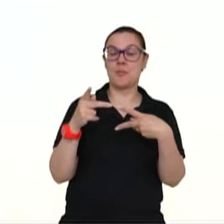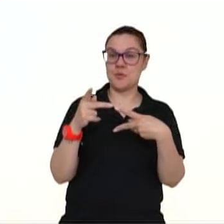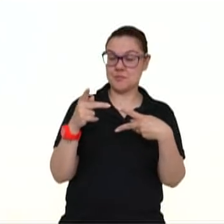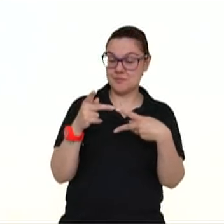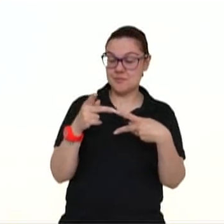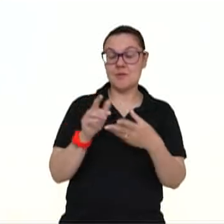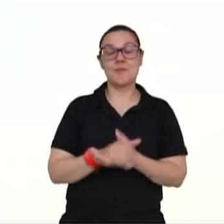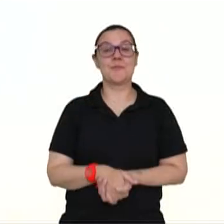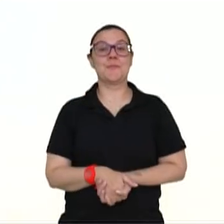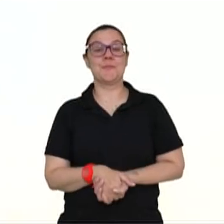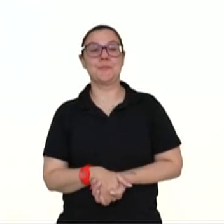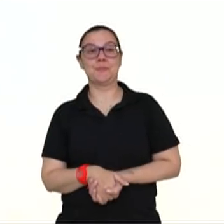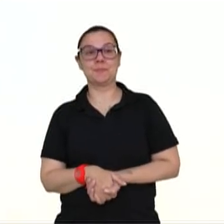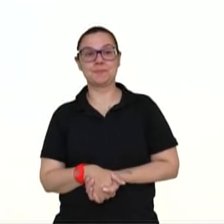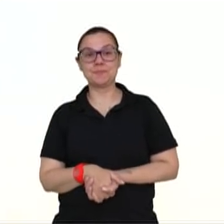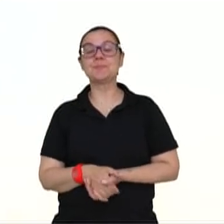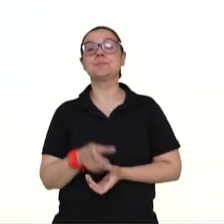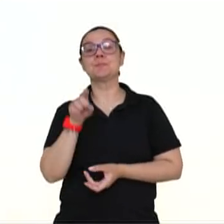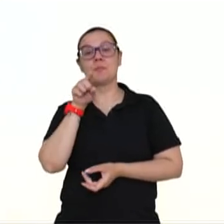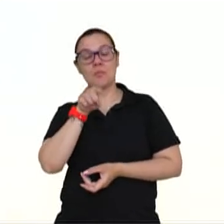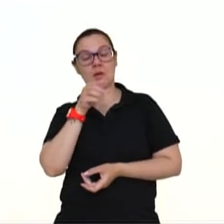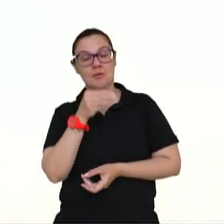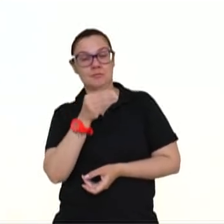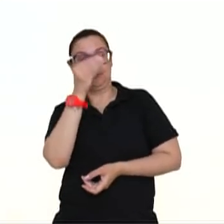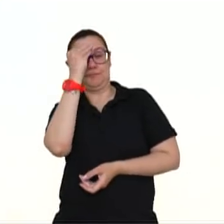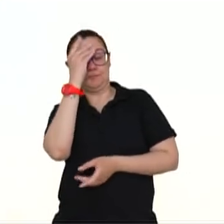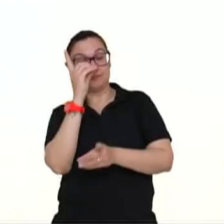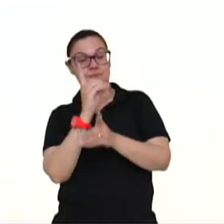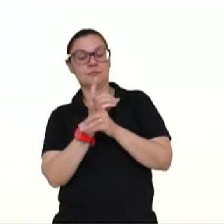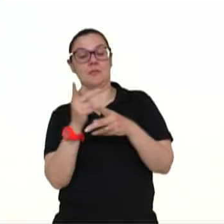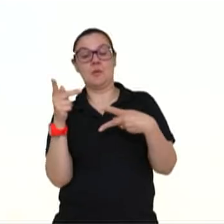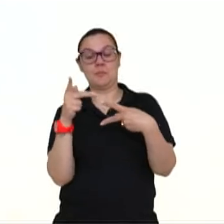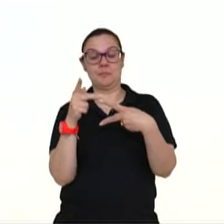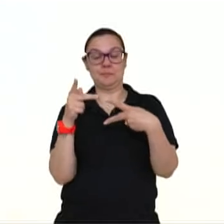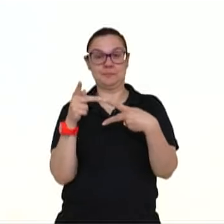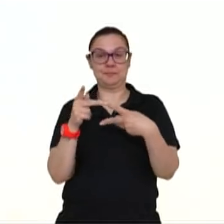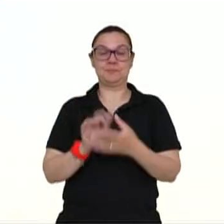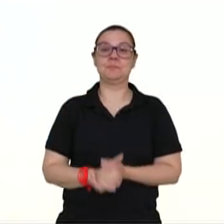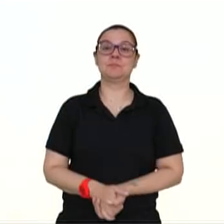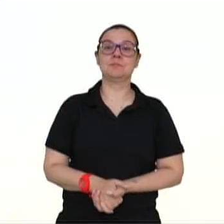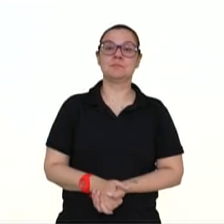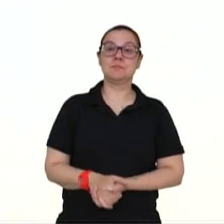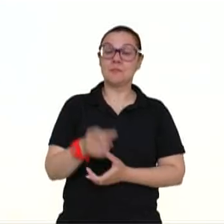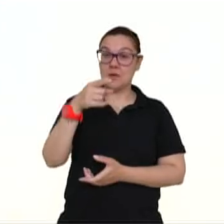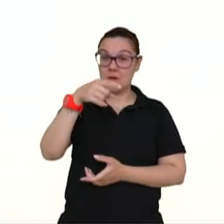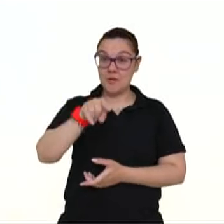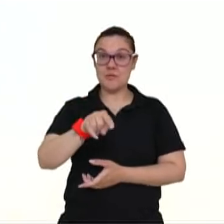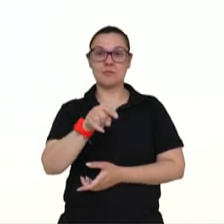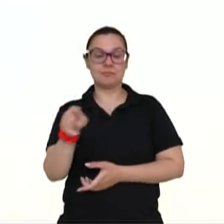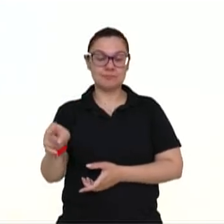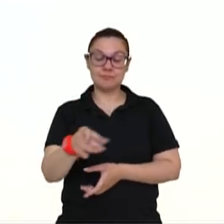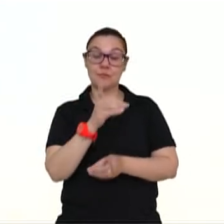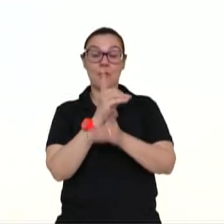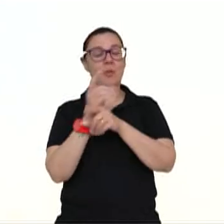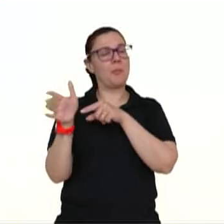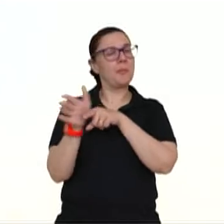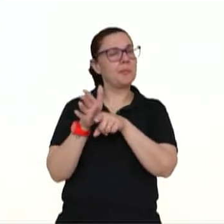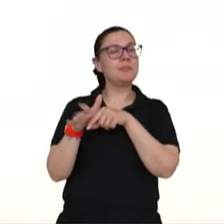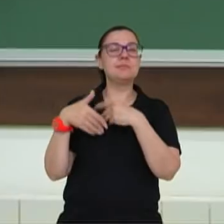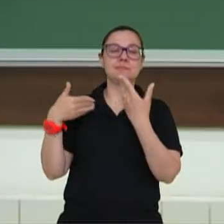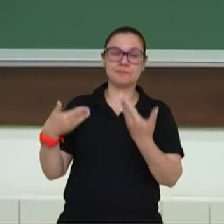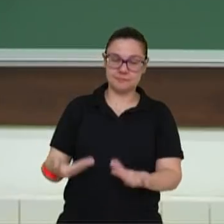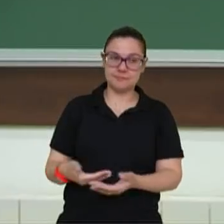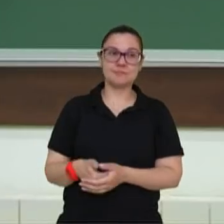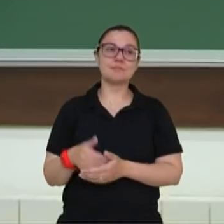Com preposição. Vocês devem identificar a preposição do verbo, fazendo a perguntinha,